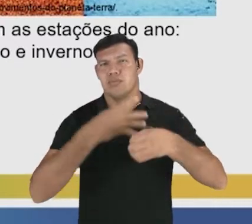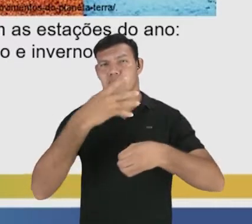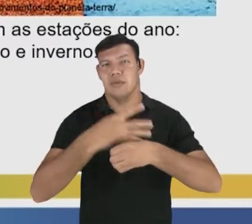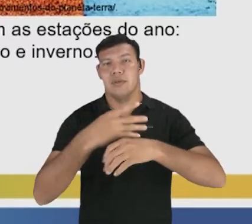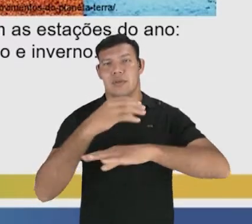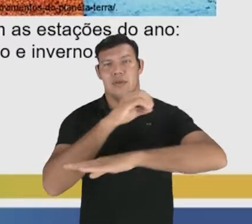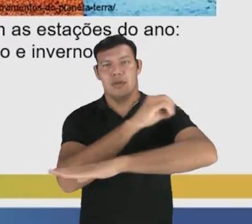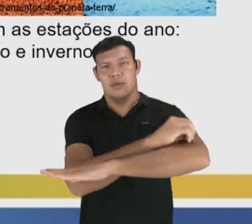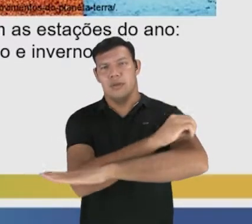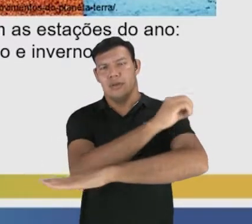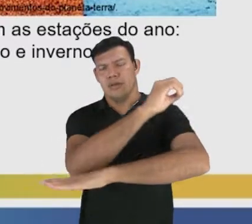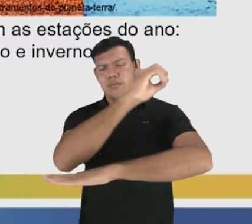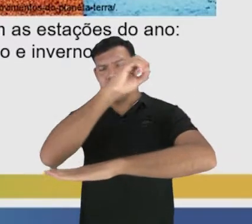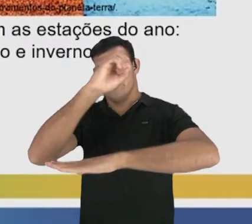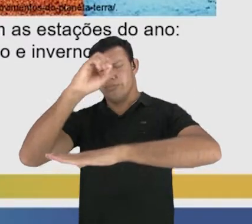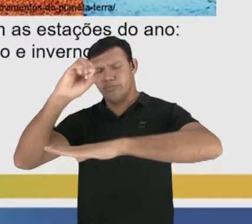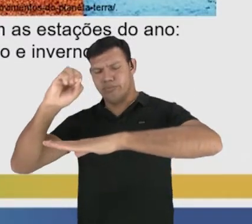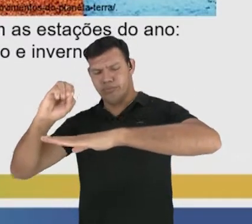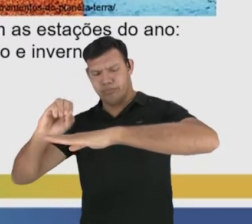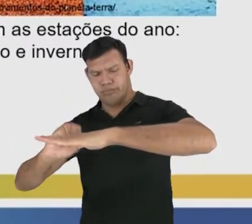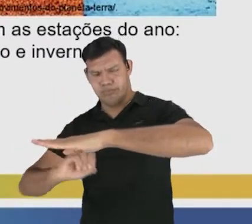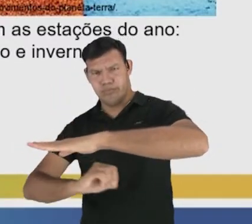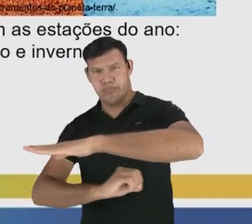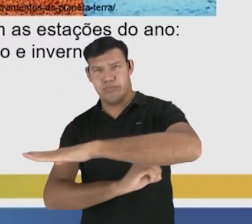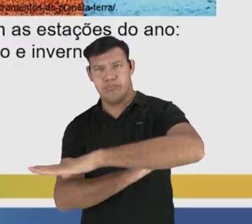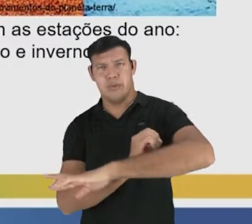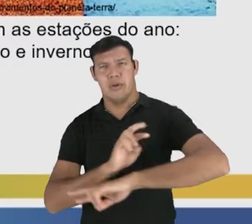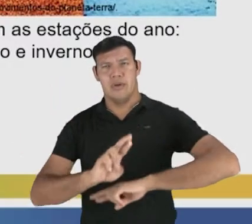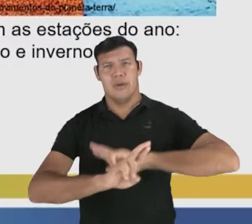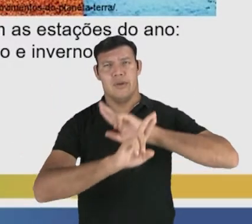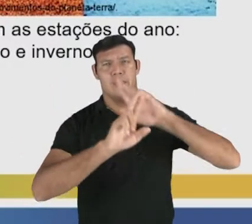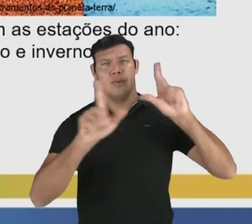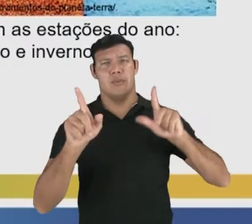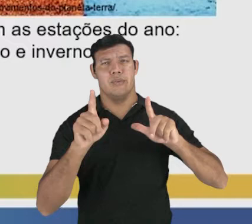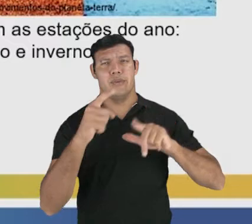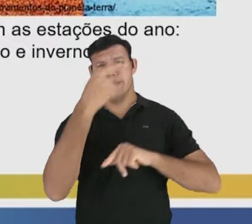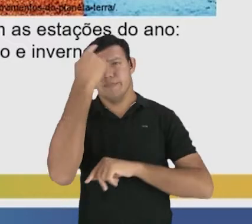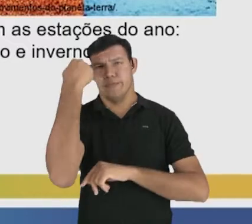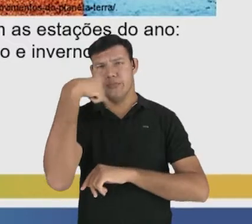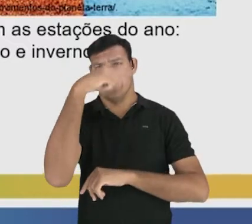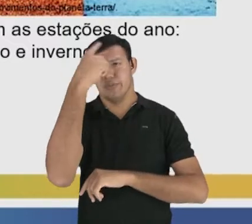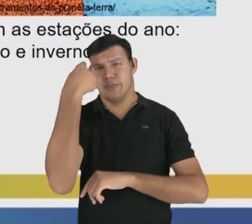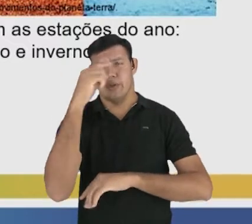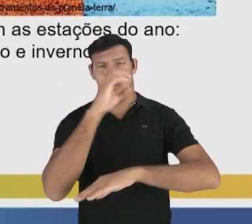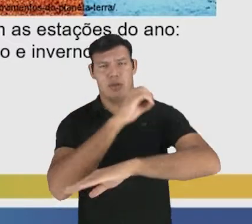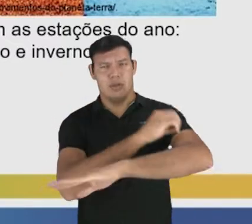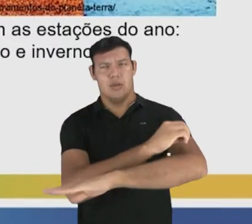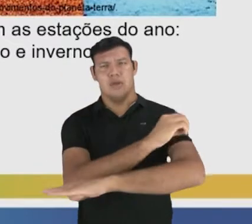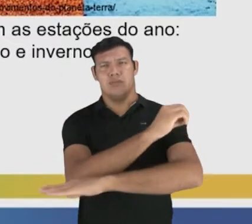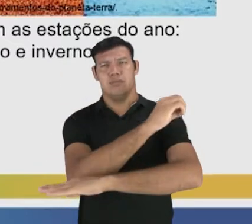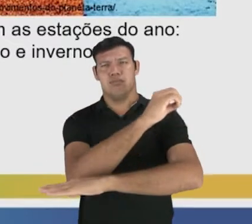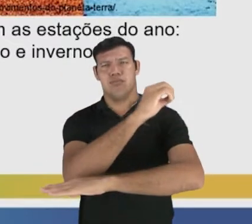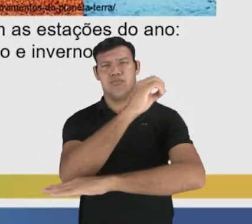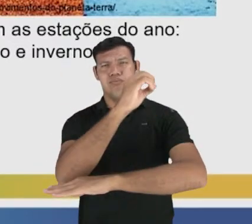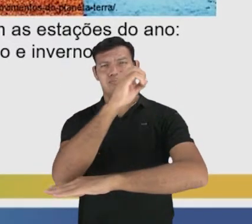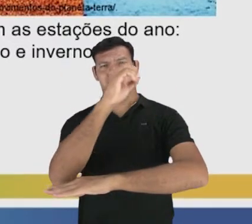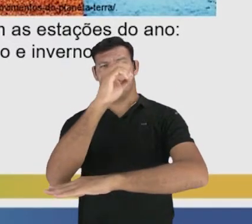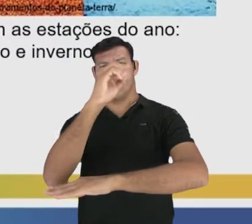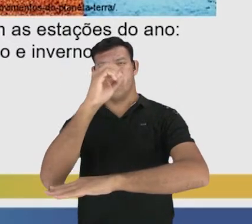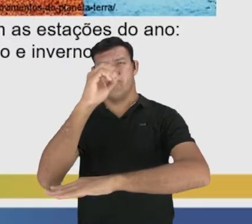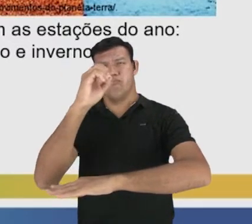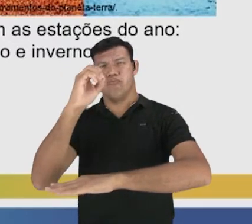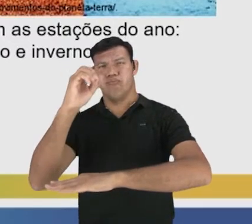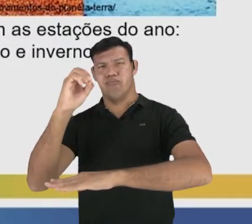e as noites não têm a mesma duração. O dia, ele pode ser mais longo. E quando a gente fala